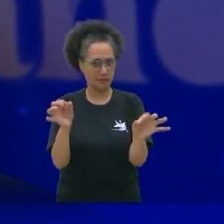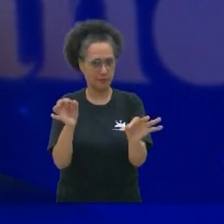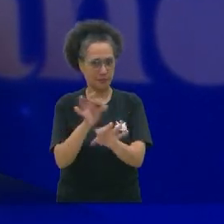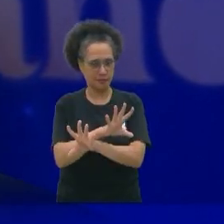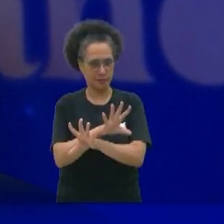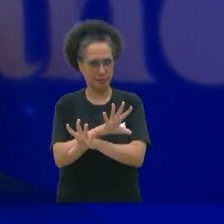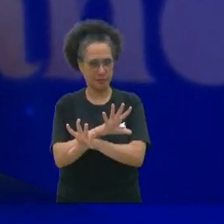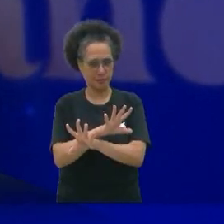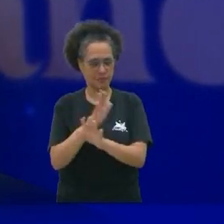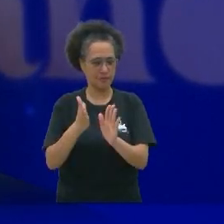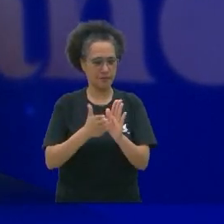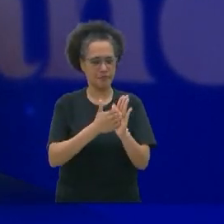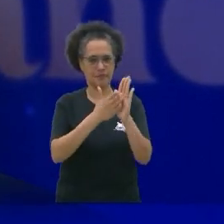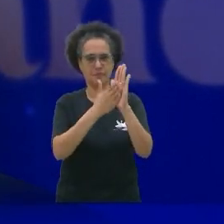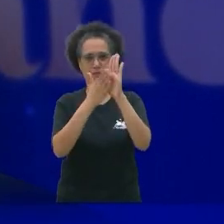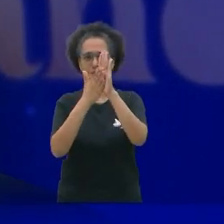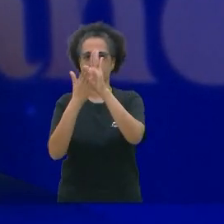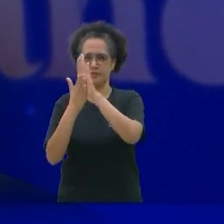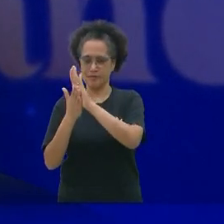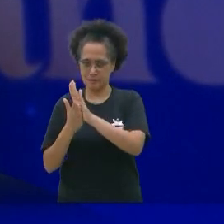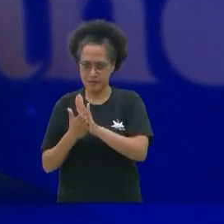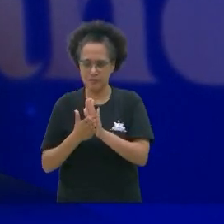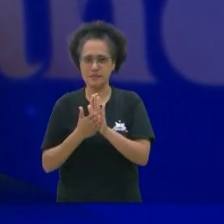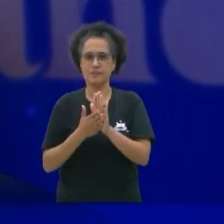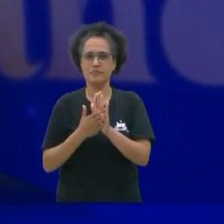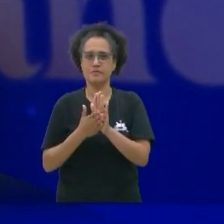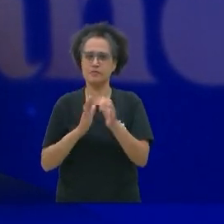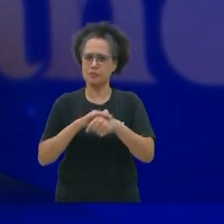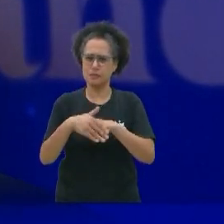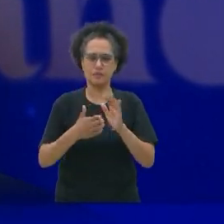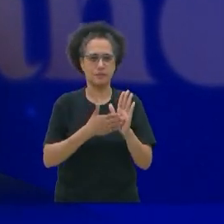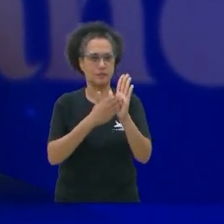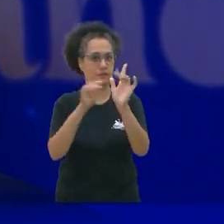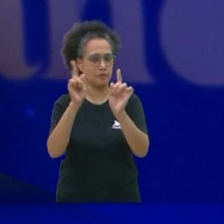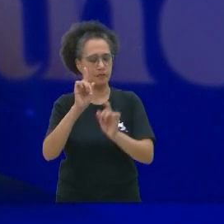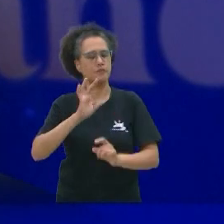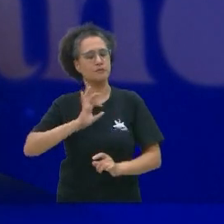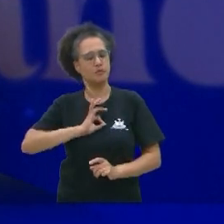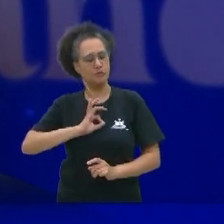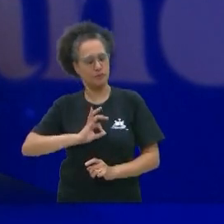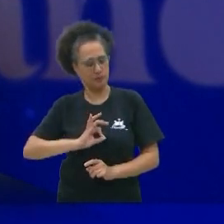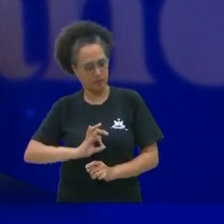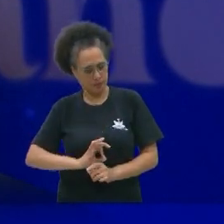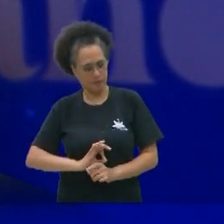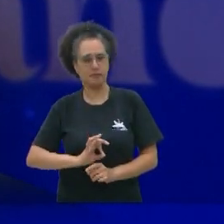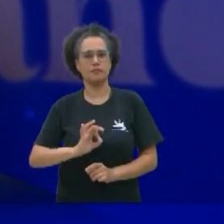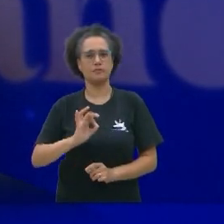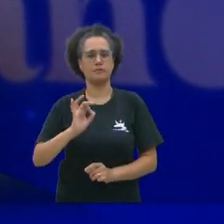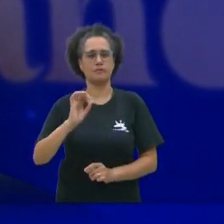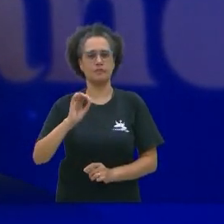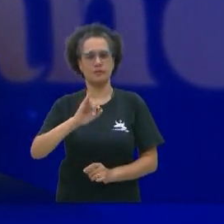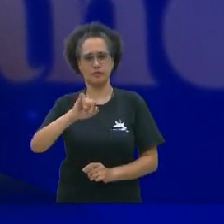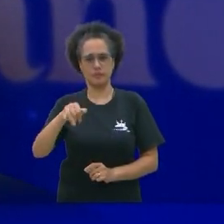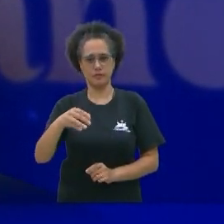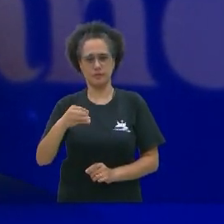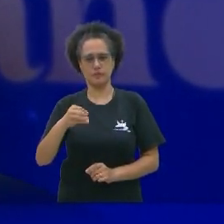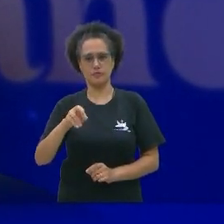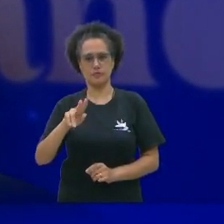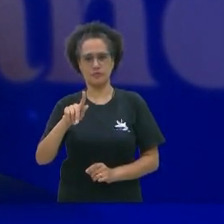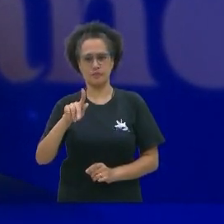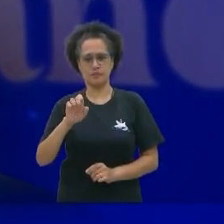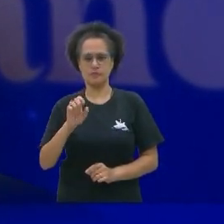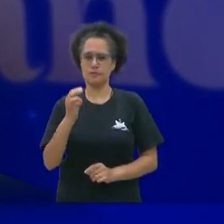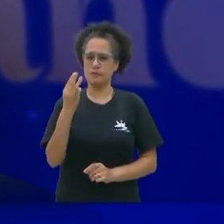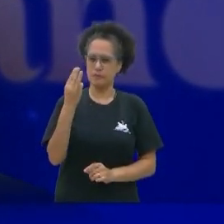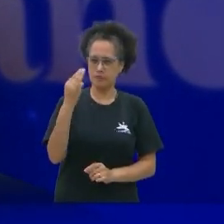Tem a irmã, ainda tem o padre Jorge Fortunato conosco, o Tiago, a Dulce. Durante uns 3 minutos e meio,